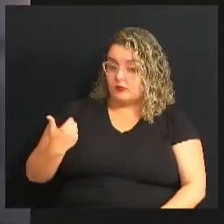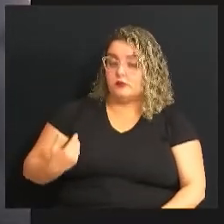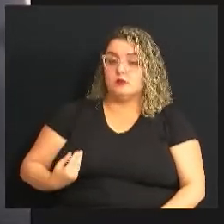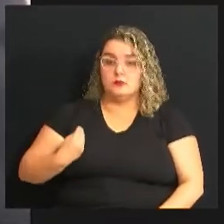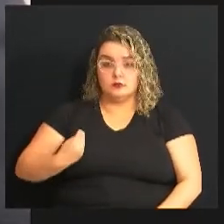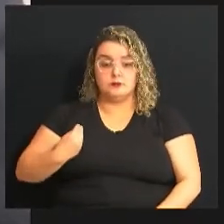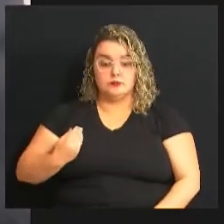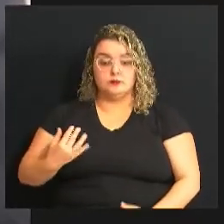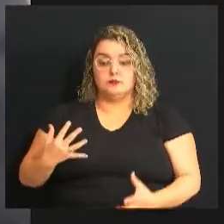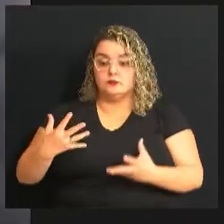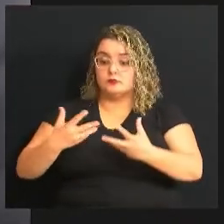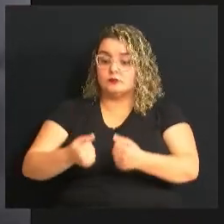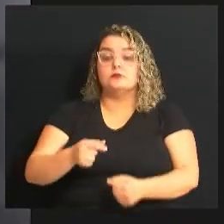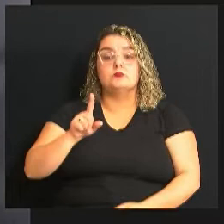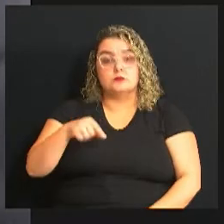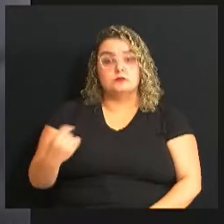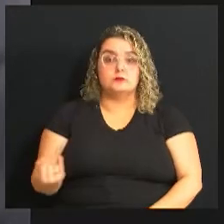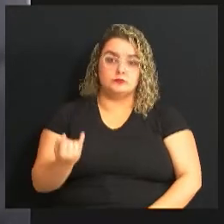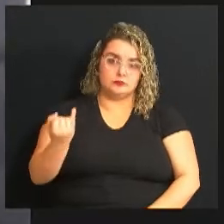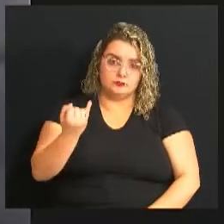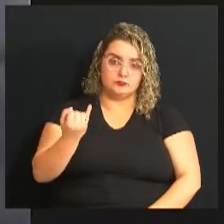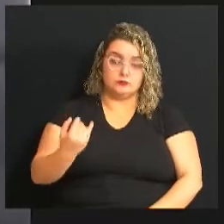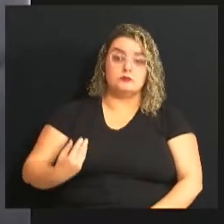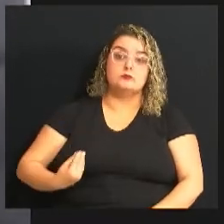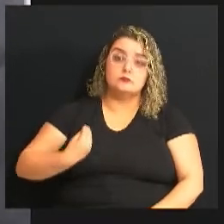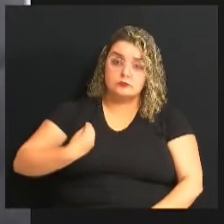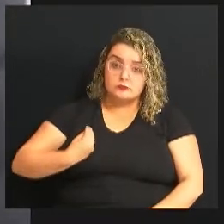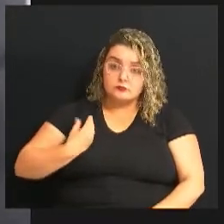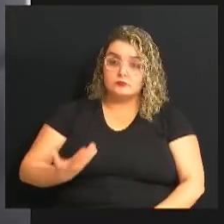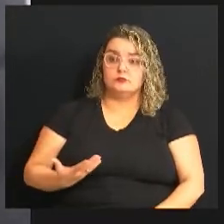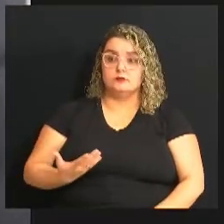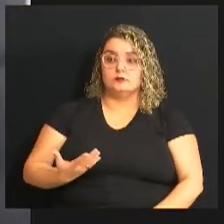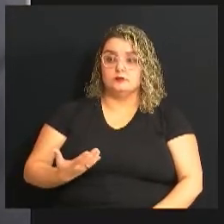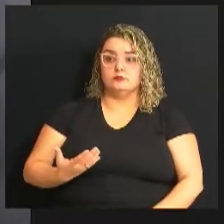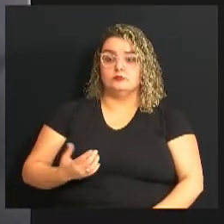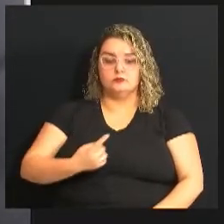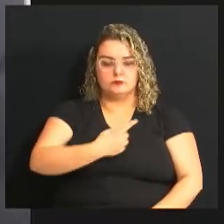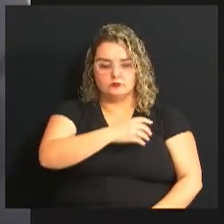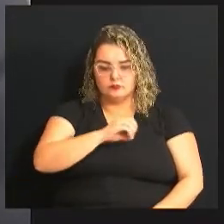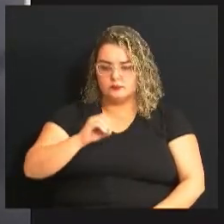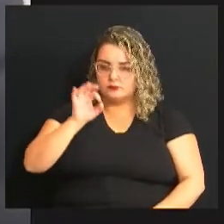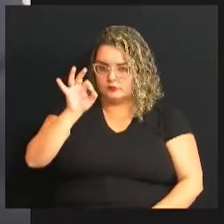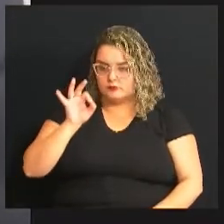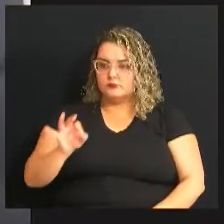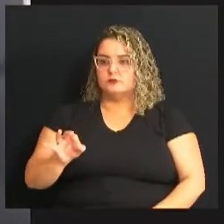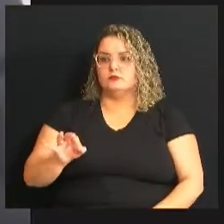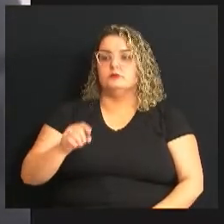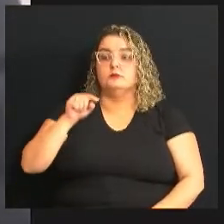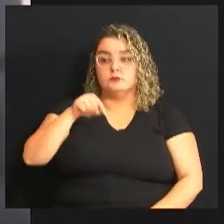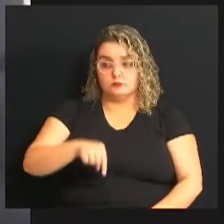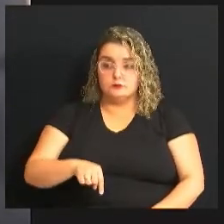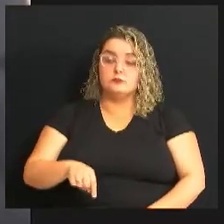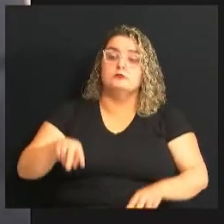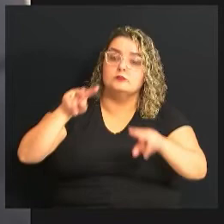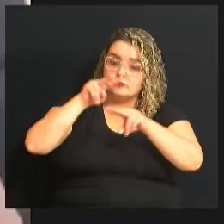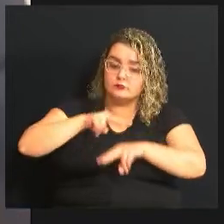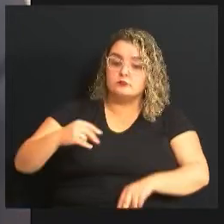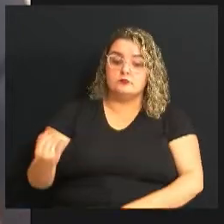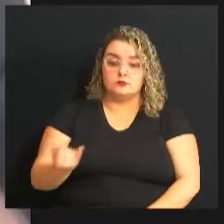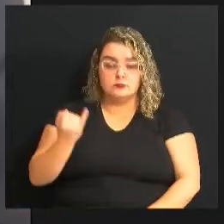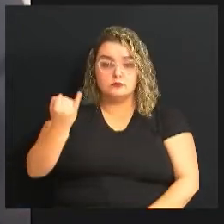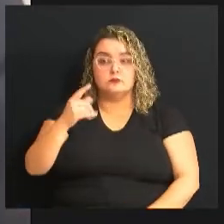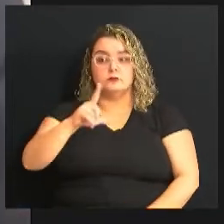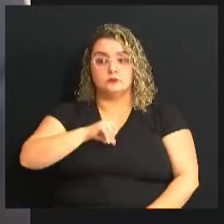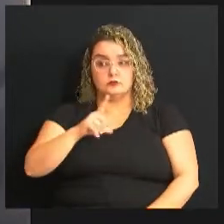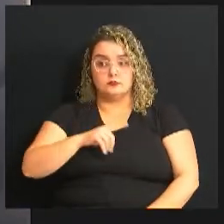coletivo é fundamental. Eles vivem o coletivo 100% do tempo. Então, esse é um aspecto importante. Nós teremos um